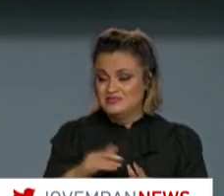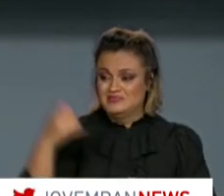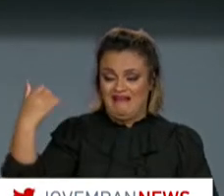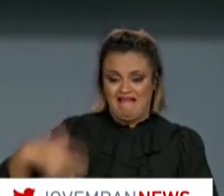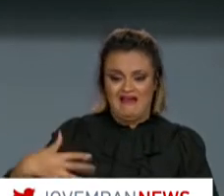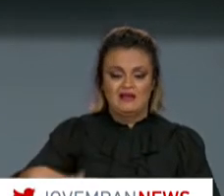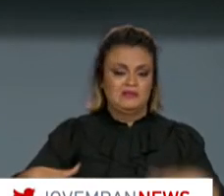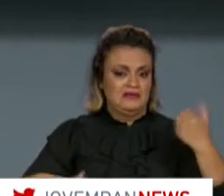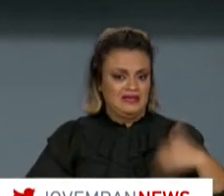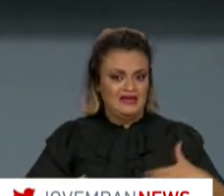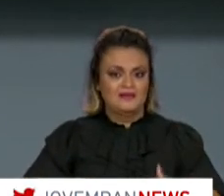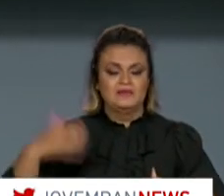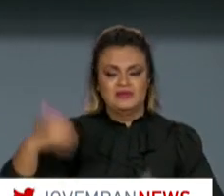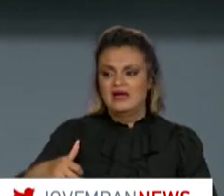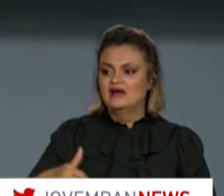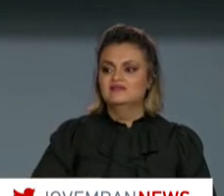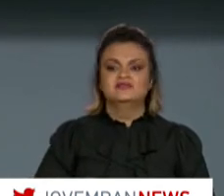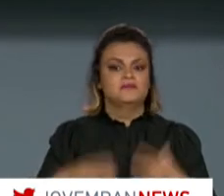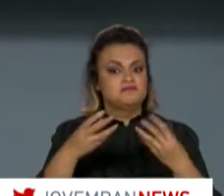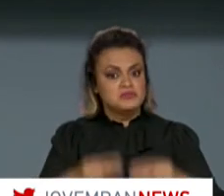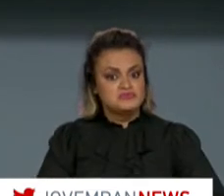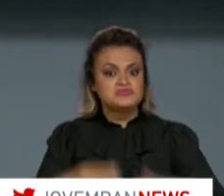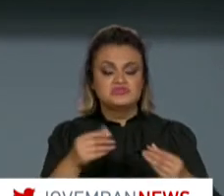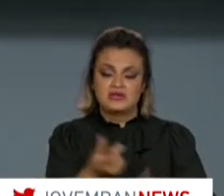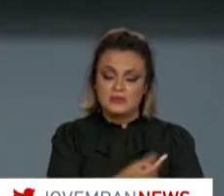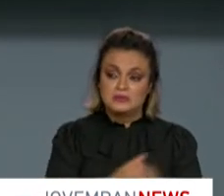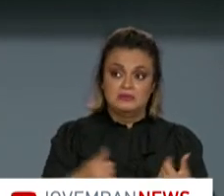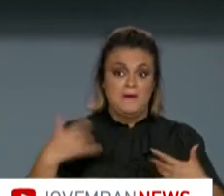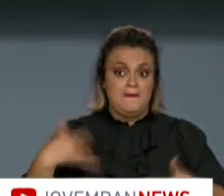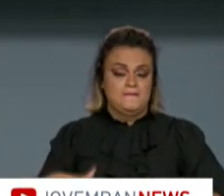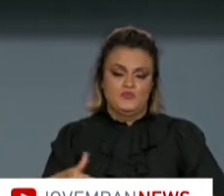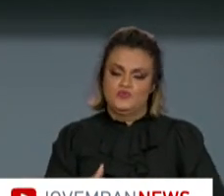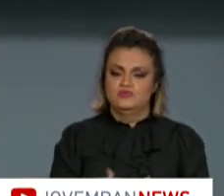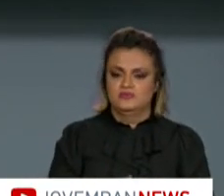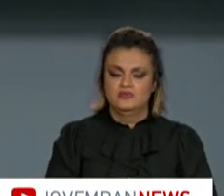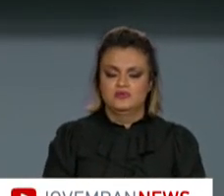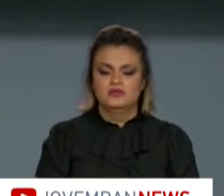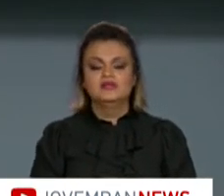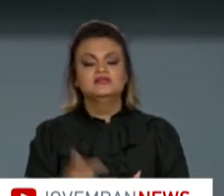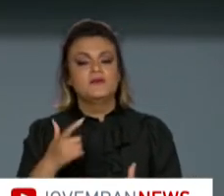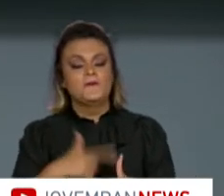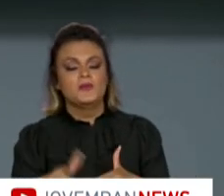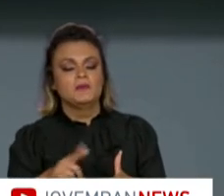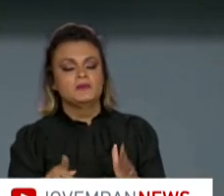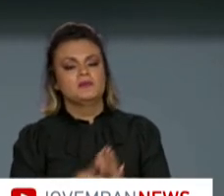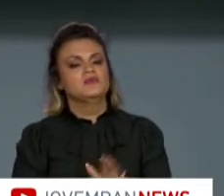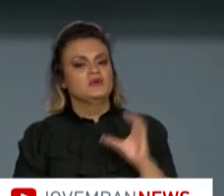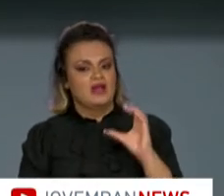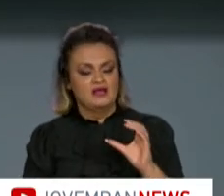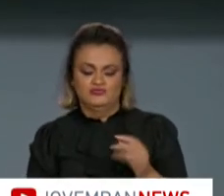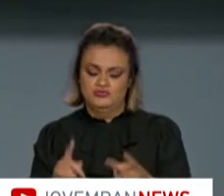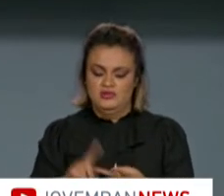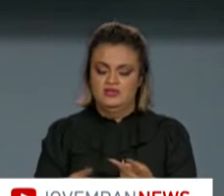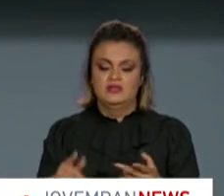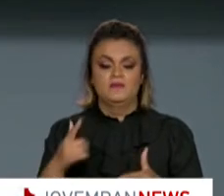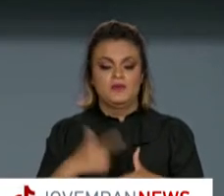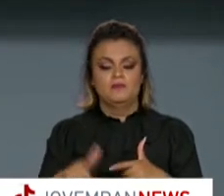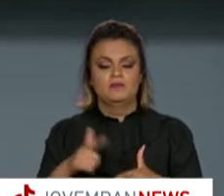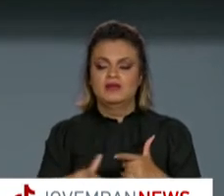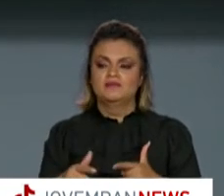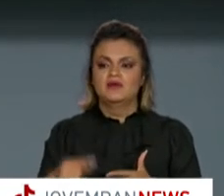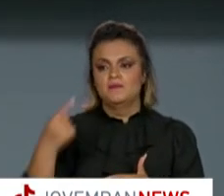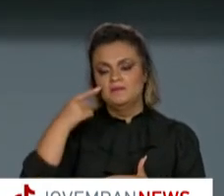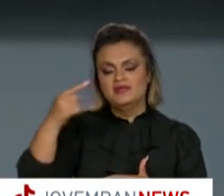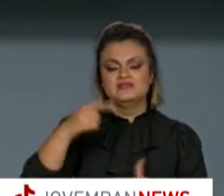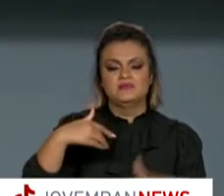produzindo efeitos perversos sobre a economia. Existe um problema no crédito, existe um problema do